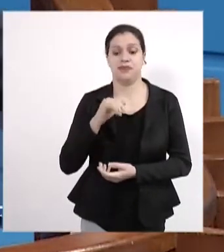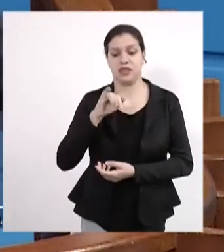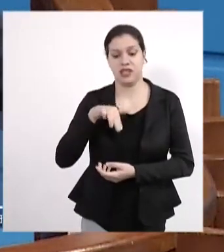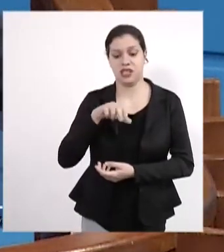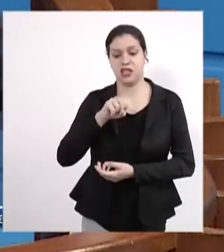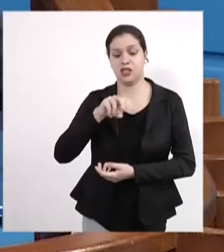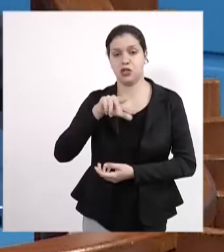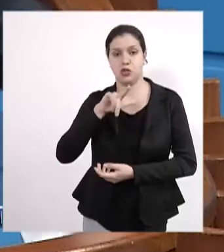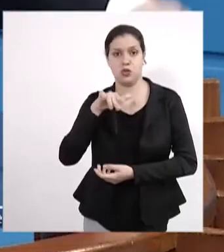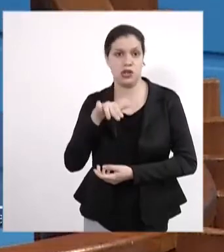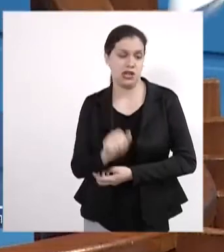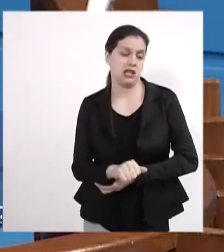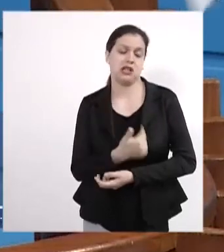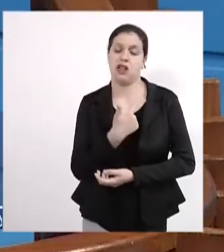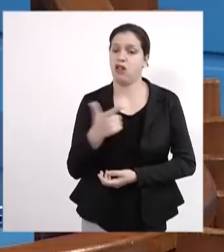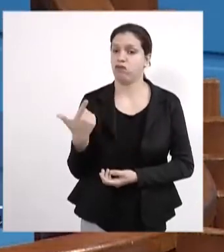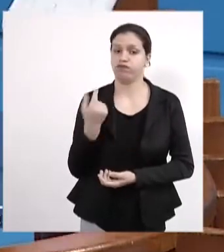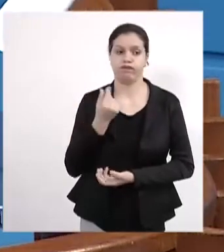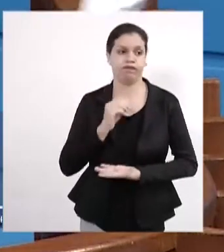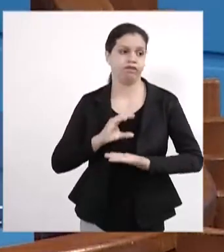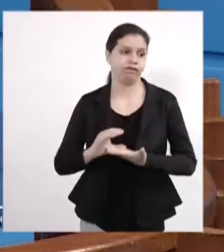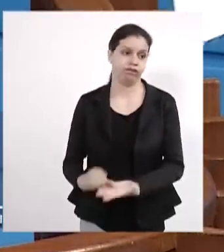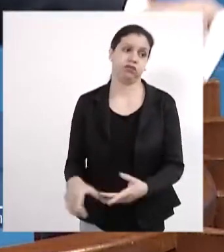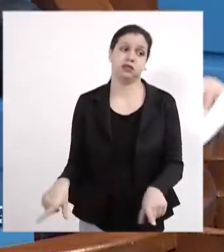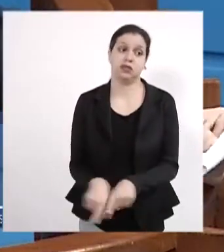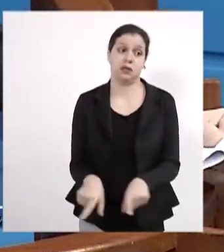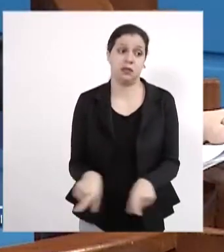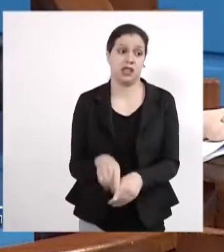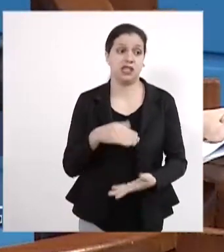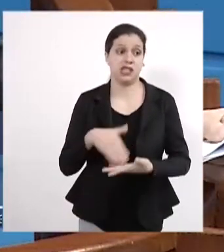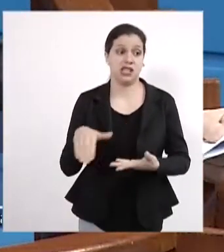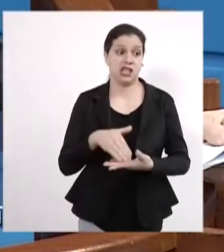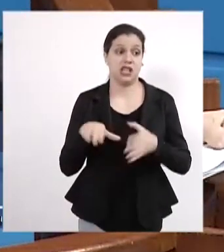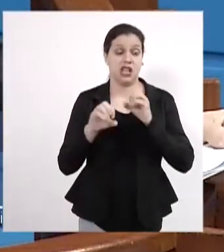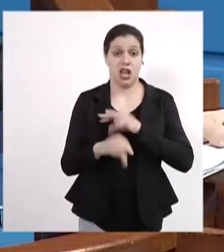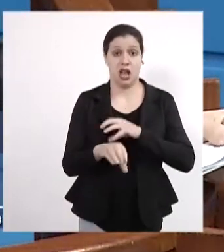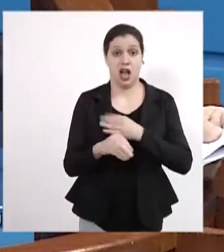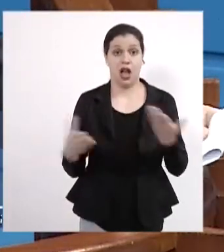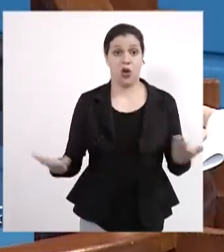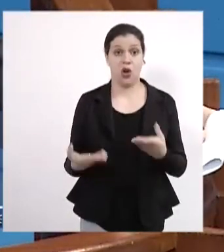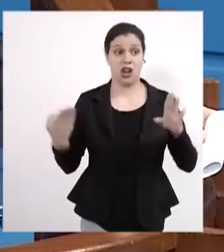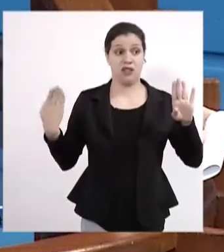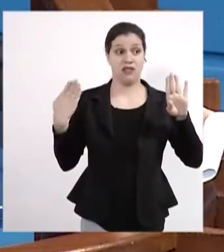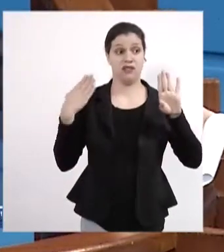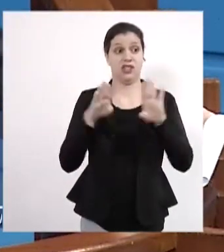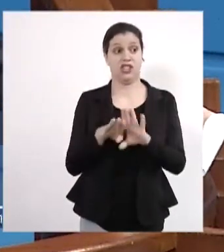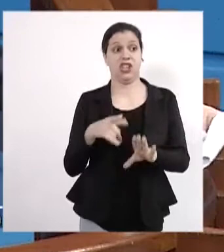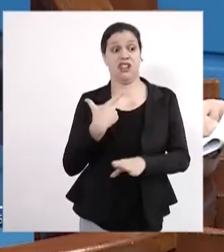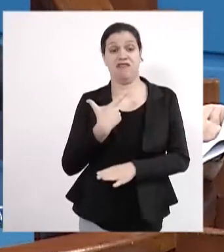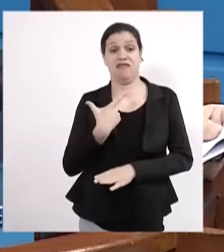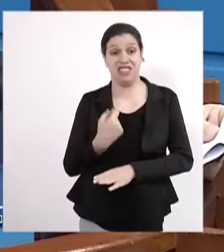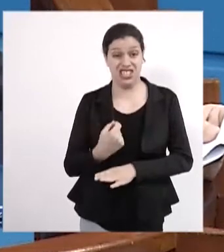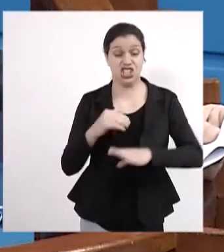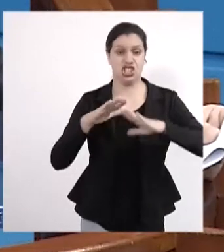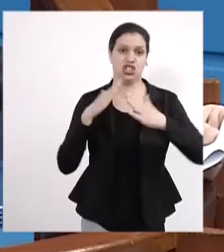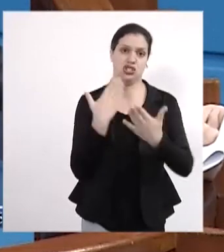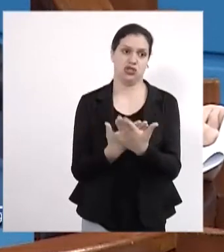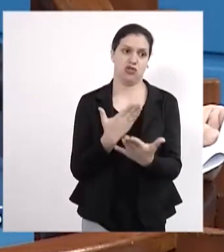saúde, não tem recurso. A Secretaria de Educação agora vai fechar 20 escolas.